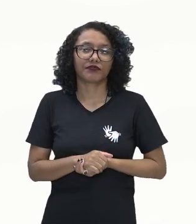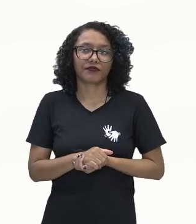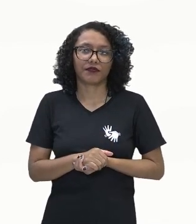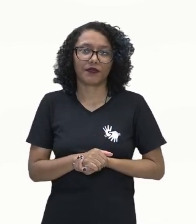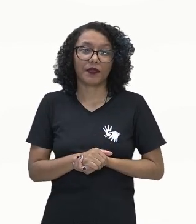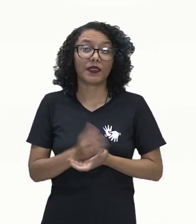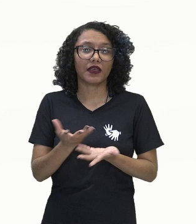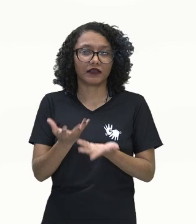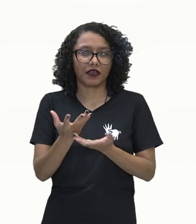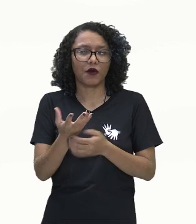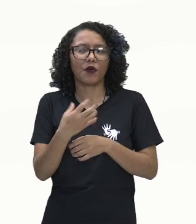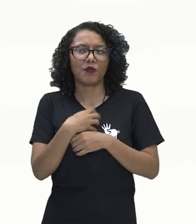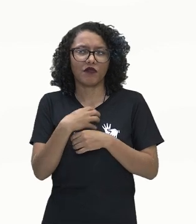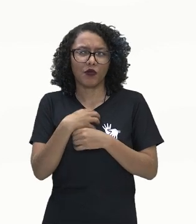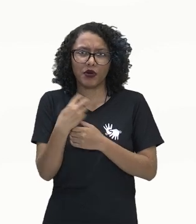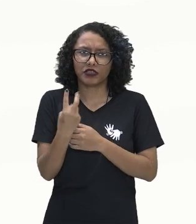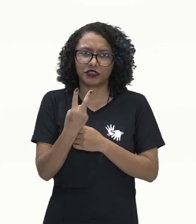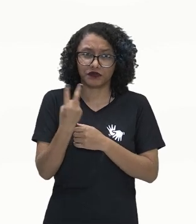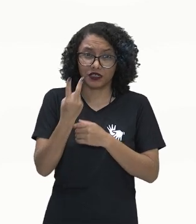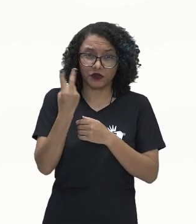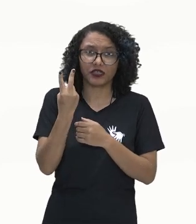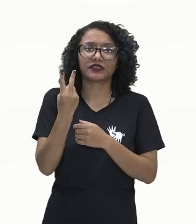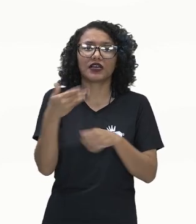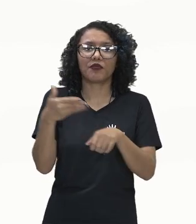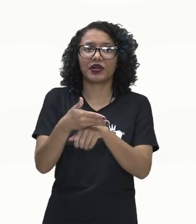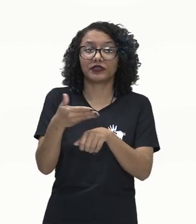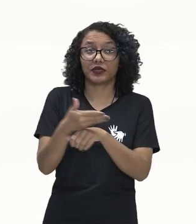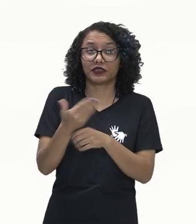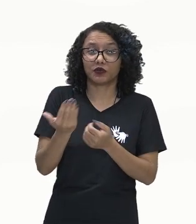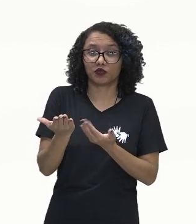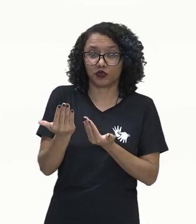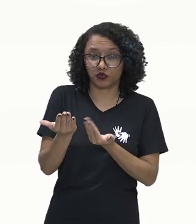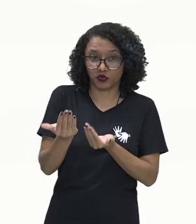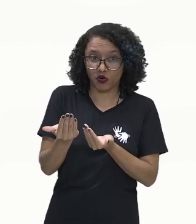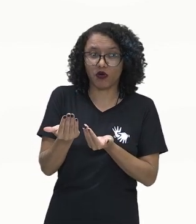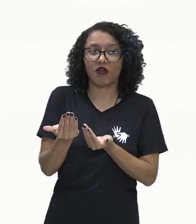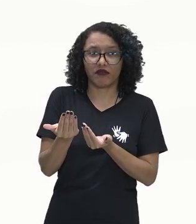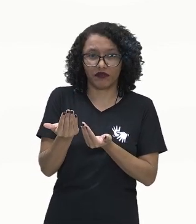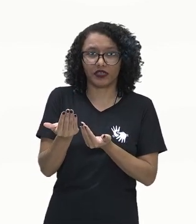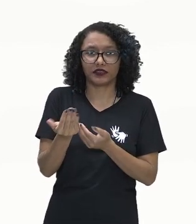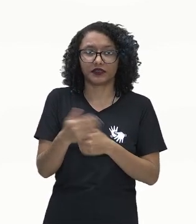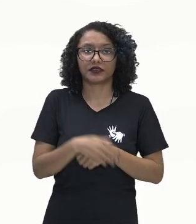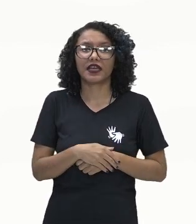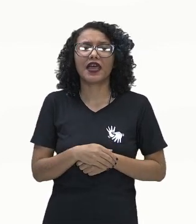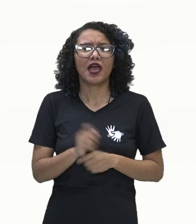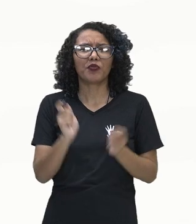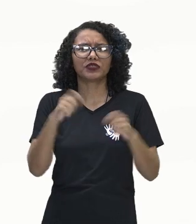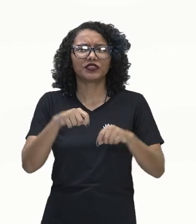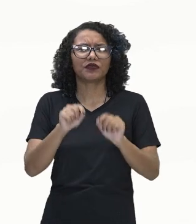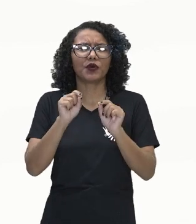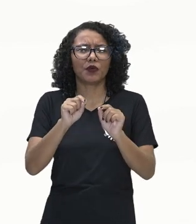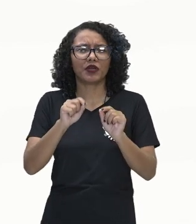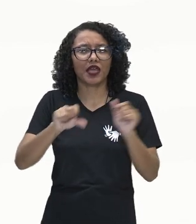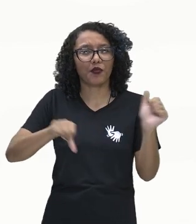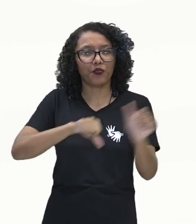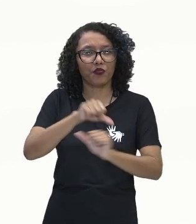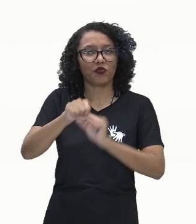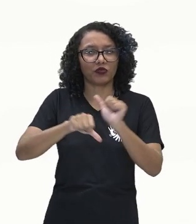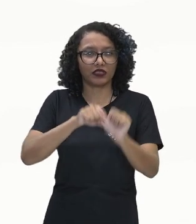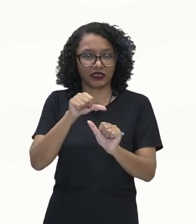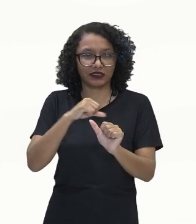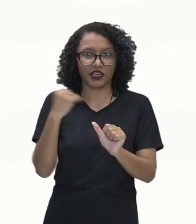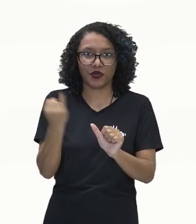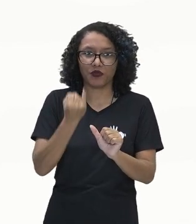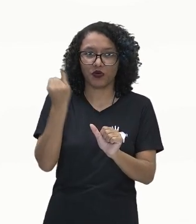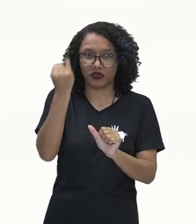a participação dos adolescentes, dos jovens, de uma forma geral, pode gerar mudanças decisivas